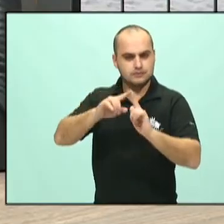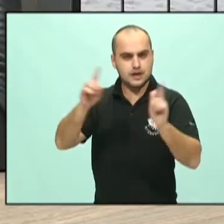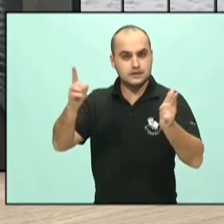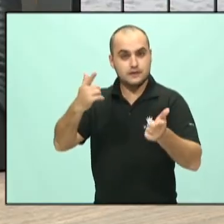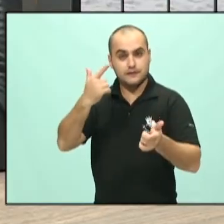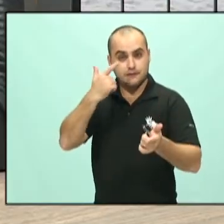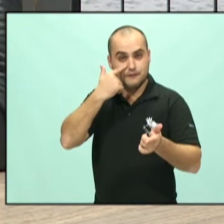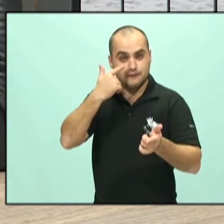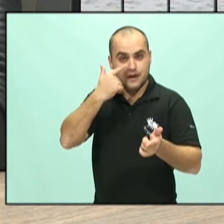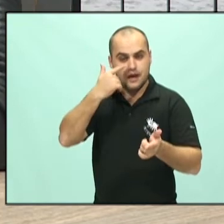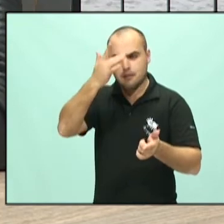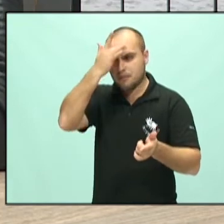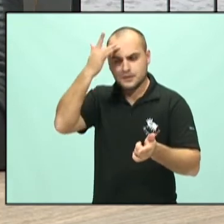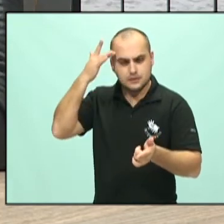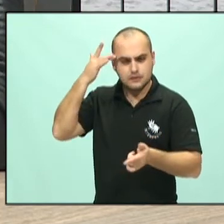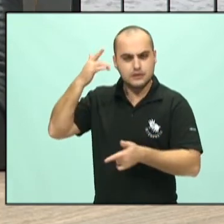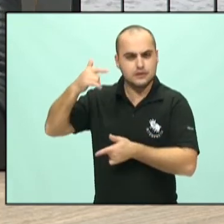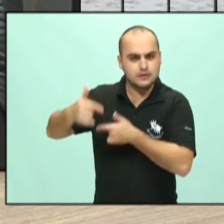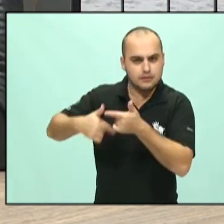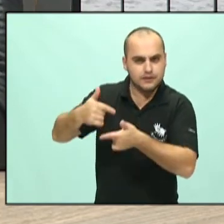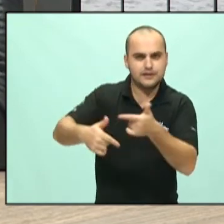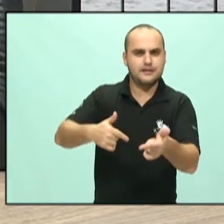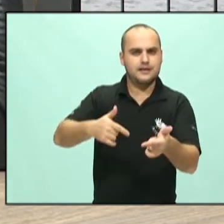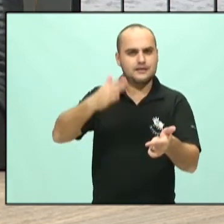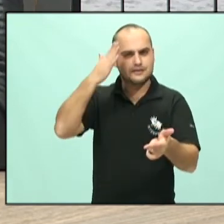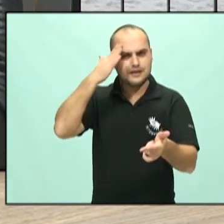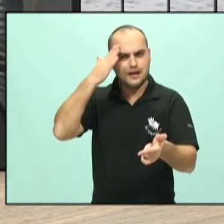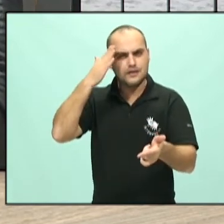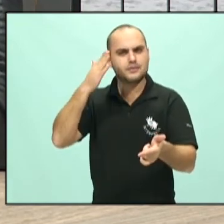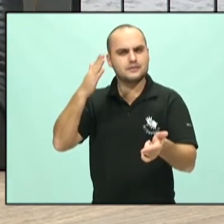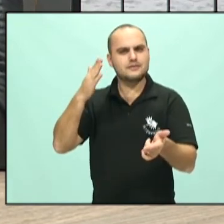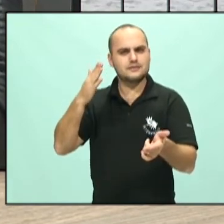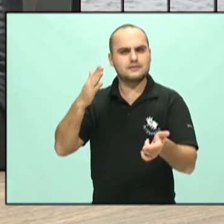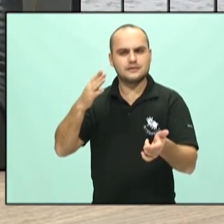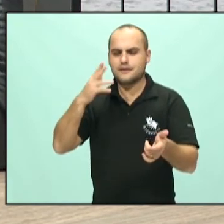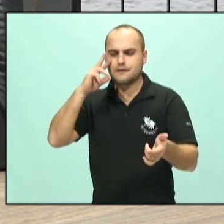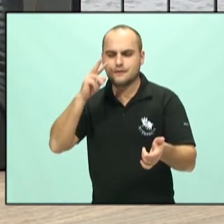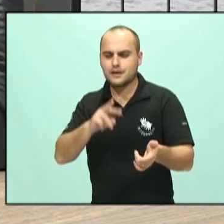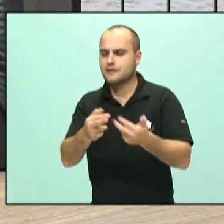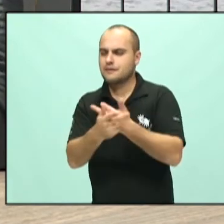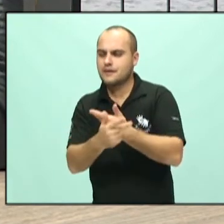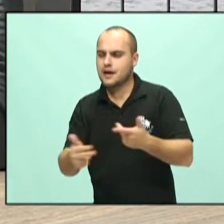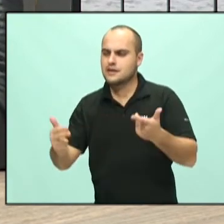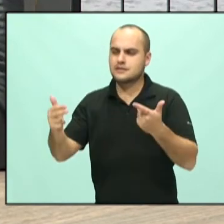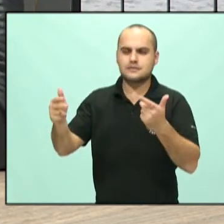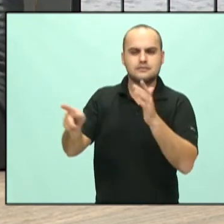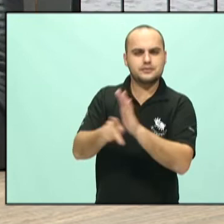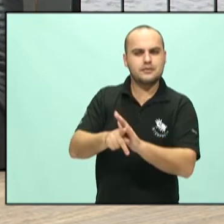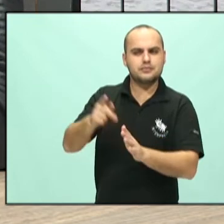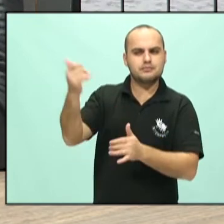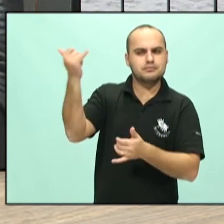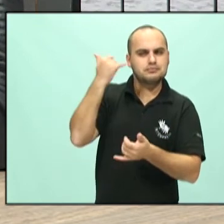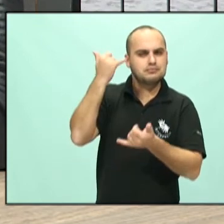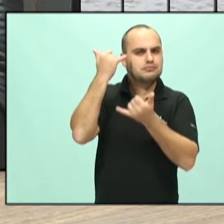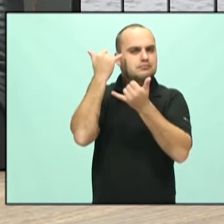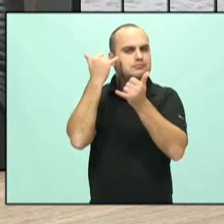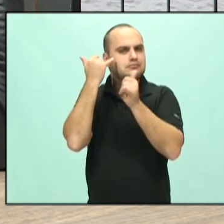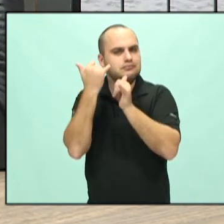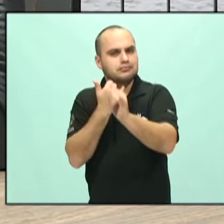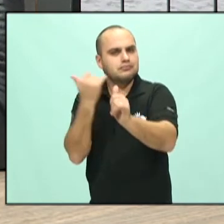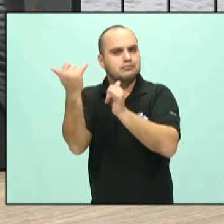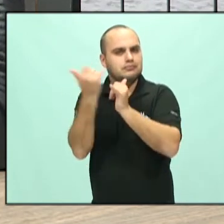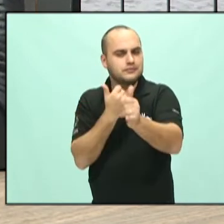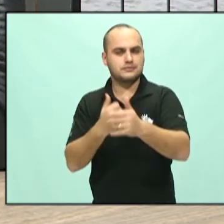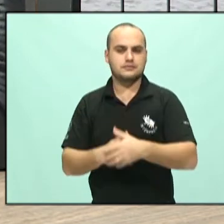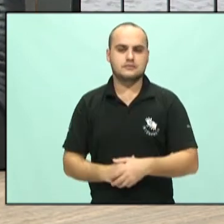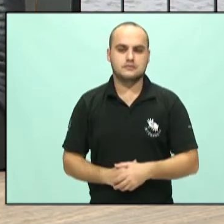as pessoas trabalhando, né? Como a Ifara falou, nessa questão de mensagem, né? A gente vê várias mensagens chegando. Então, eu acho que em questão coletiva,